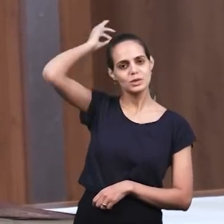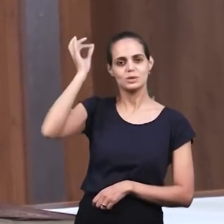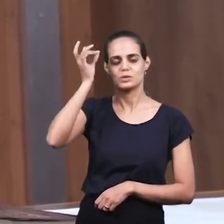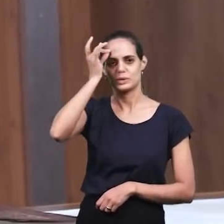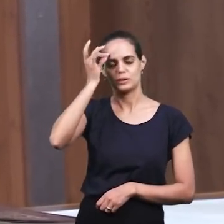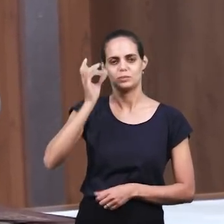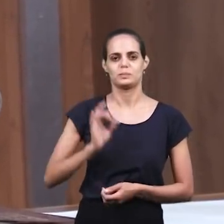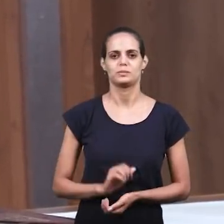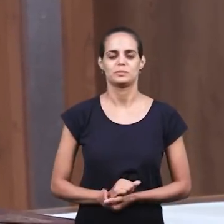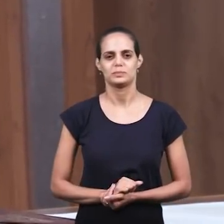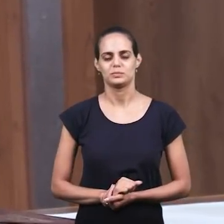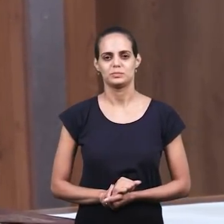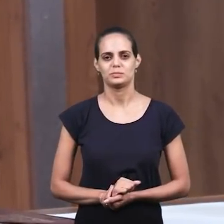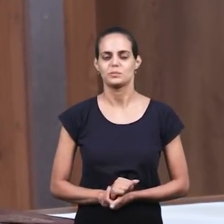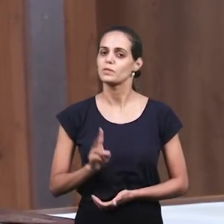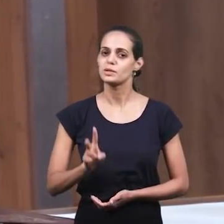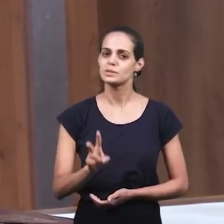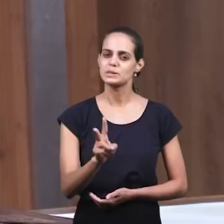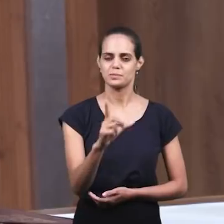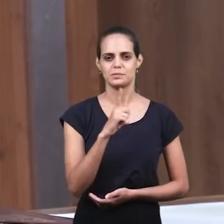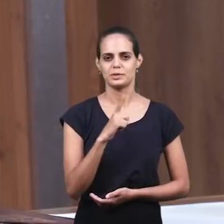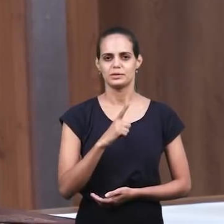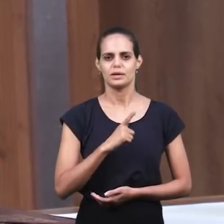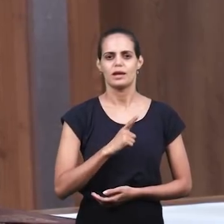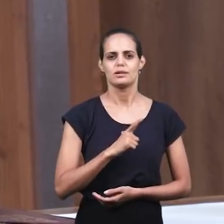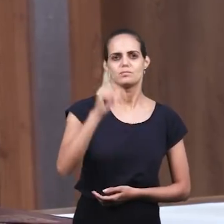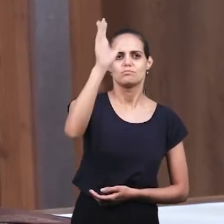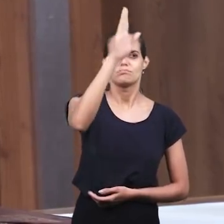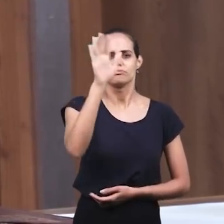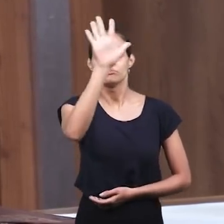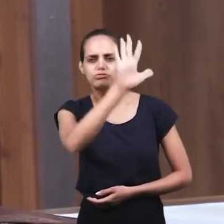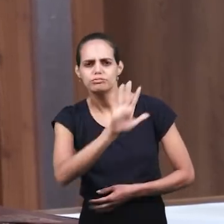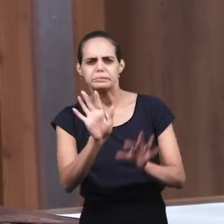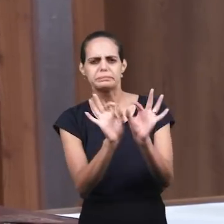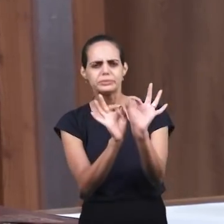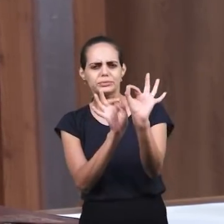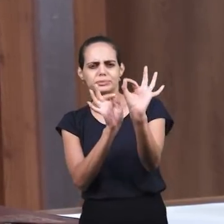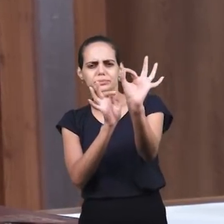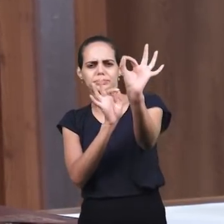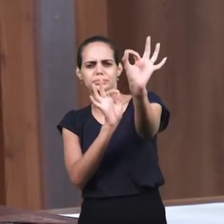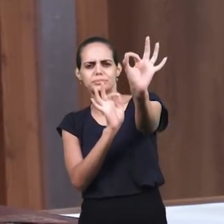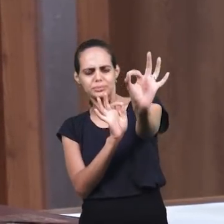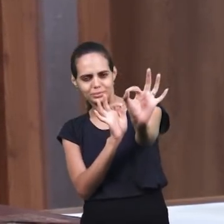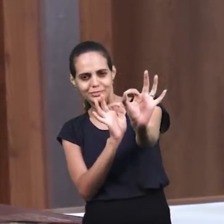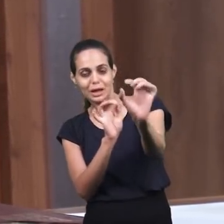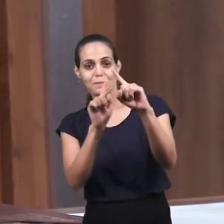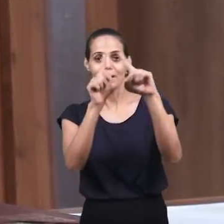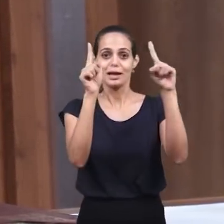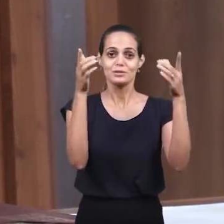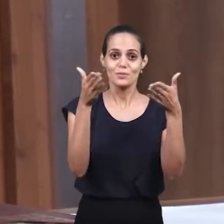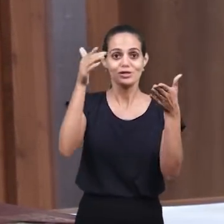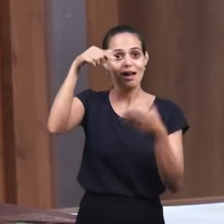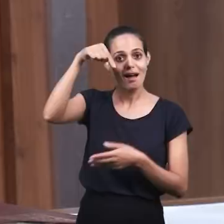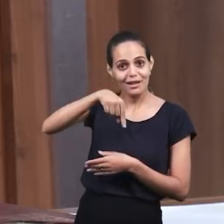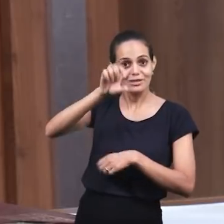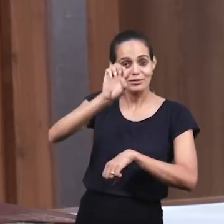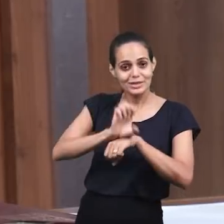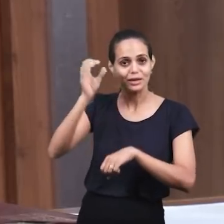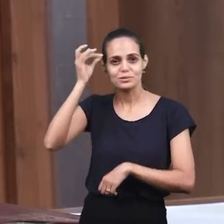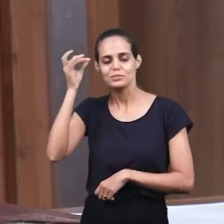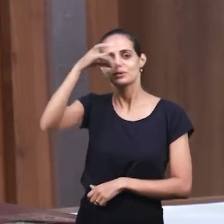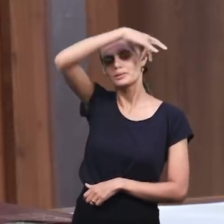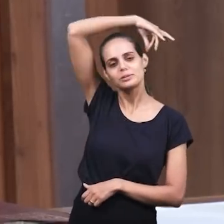Suar. Então, nós sempre temos participações de irmãos de diversos lugares, até muito distante de nós aqui no Brasil, mas hoje teremos, então,